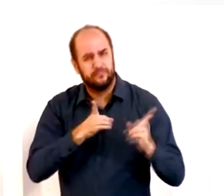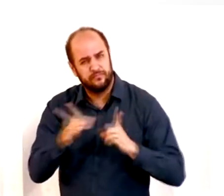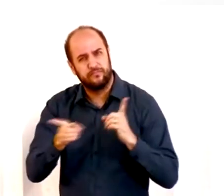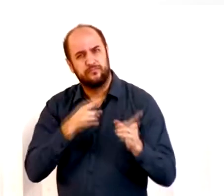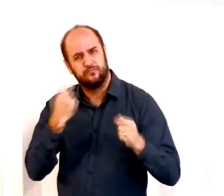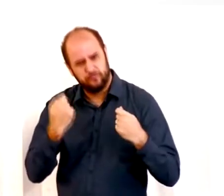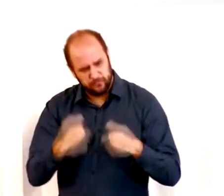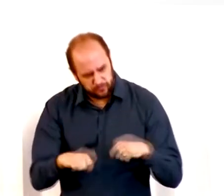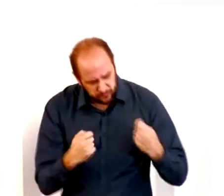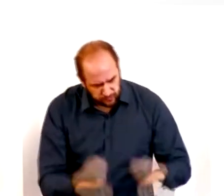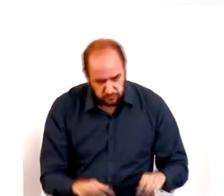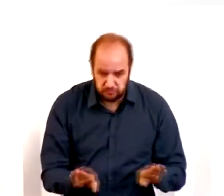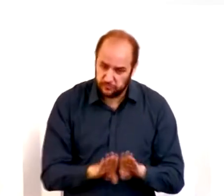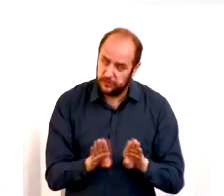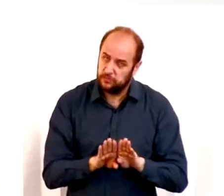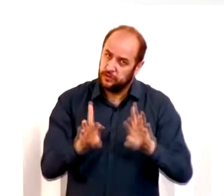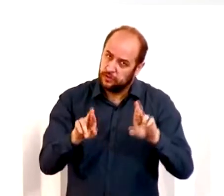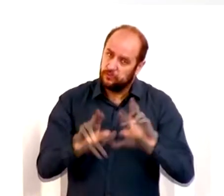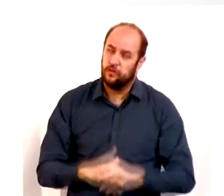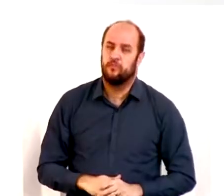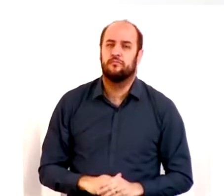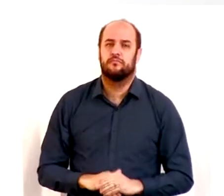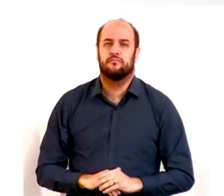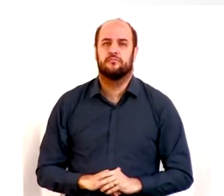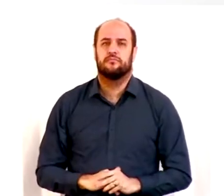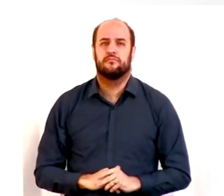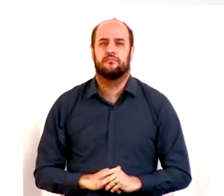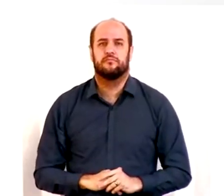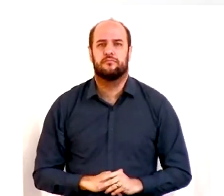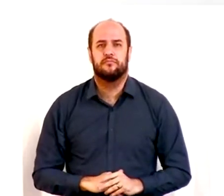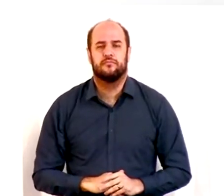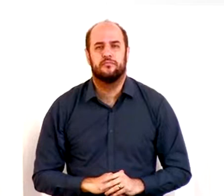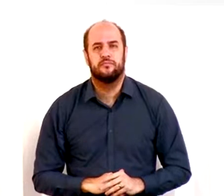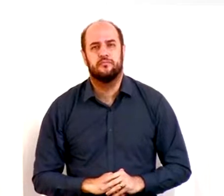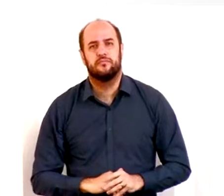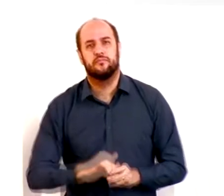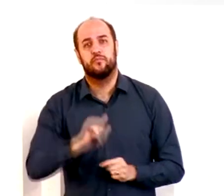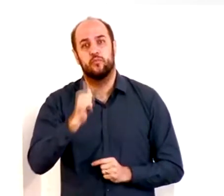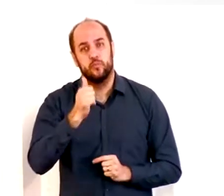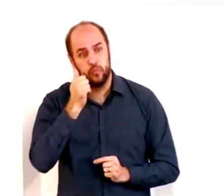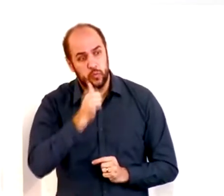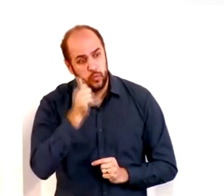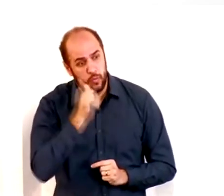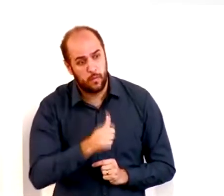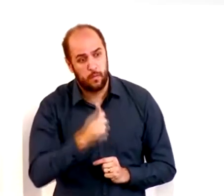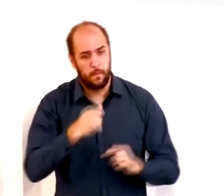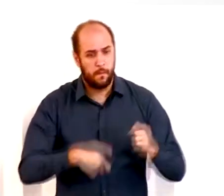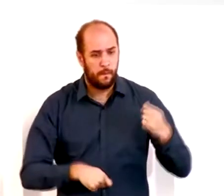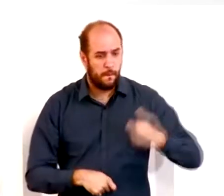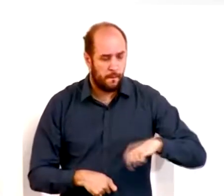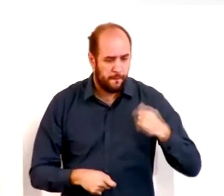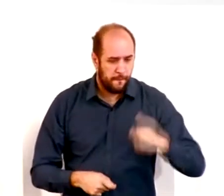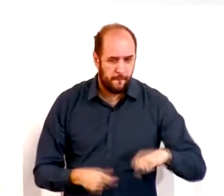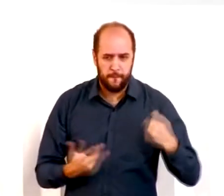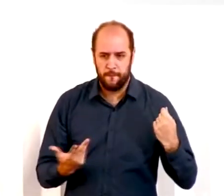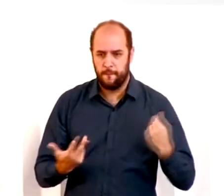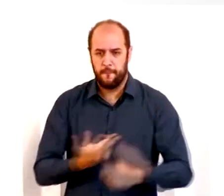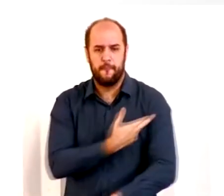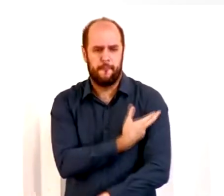precisam ser assim, conforme diz o texto aqui, as mulheres, elas precisam